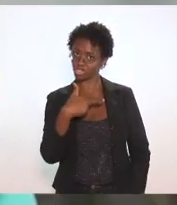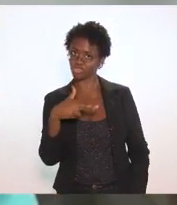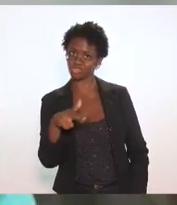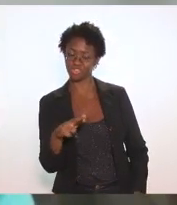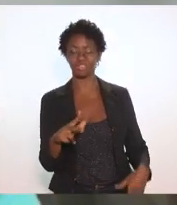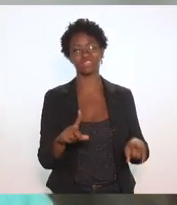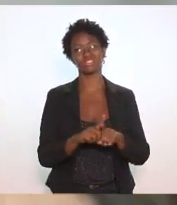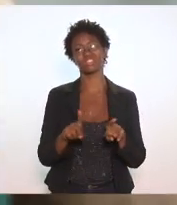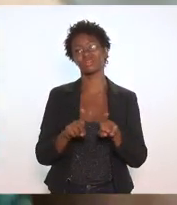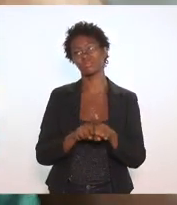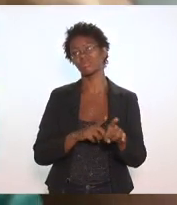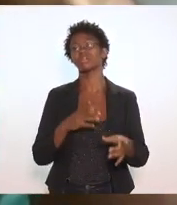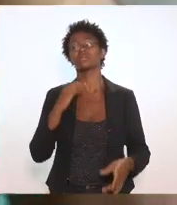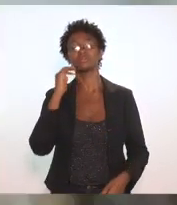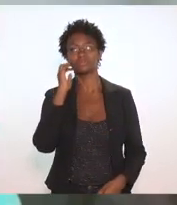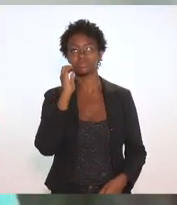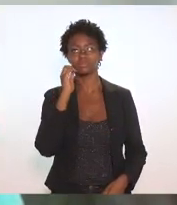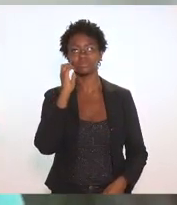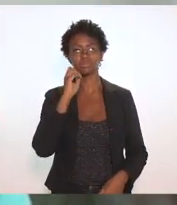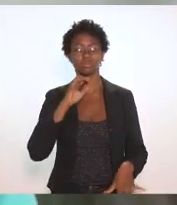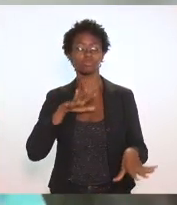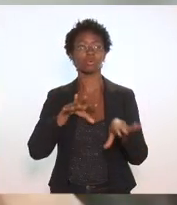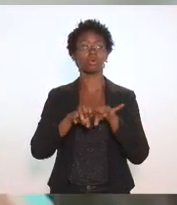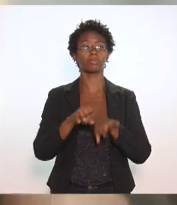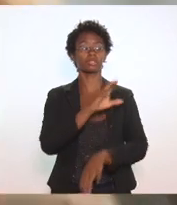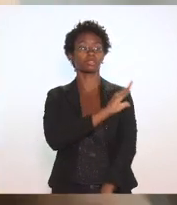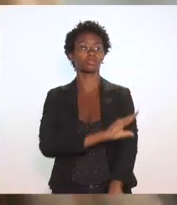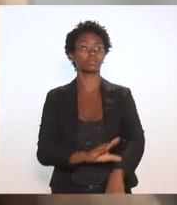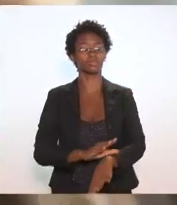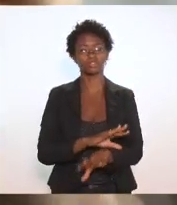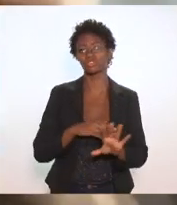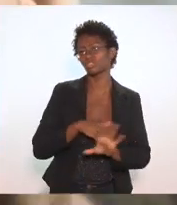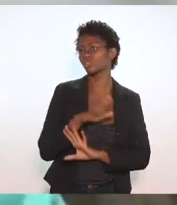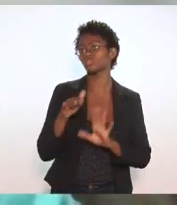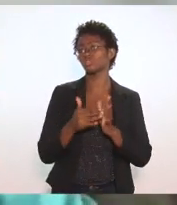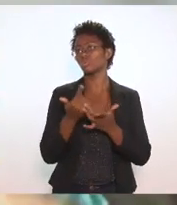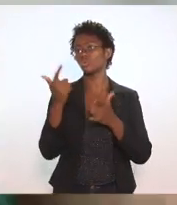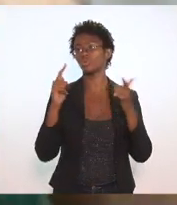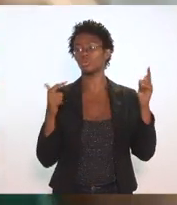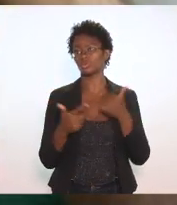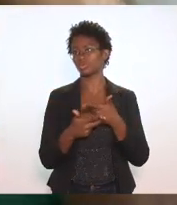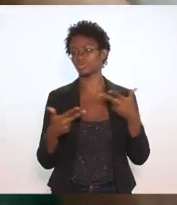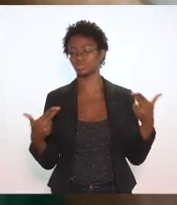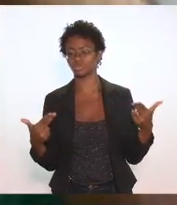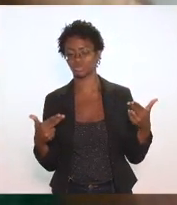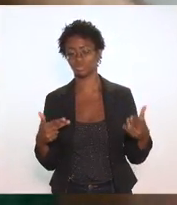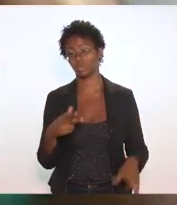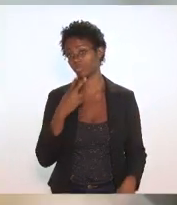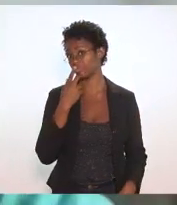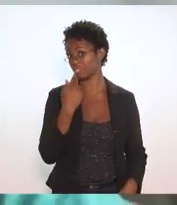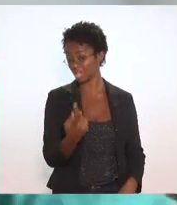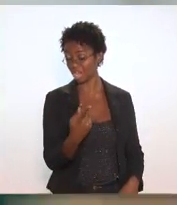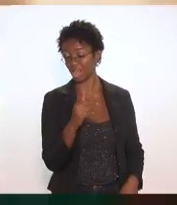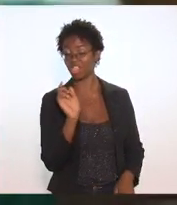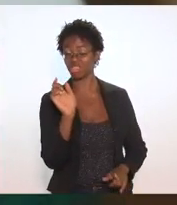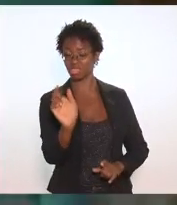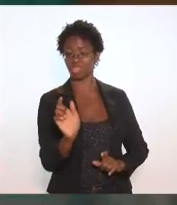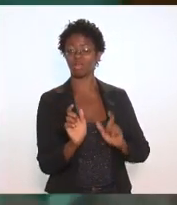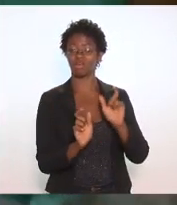nossa formação cultural, entre tantas outras coisas, para não falar no nosso vocabulário,